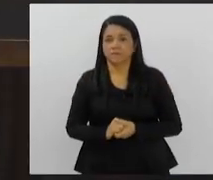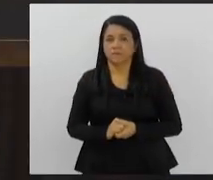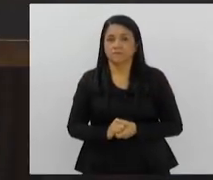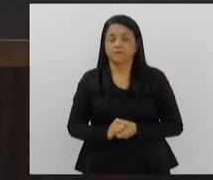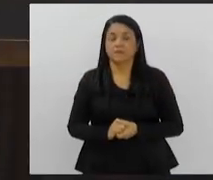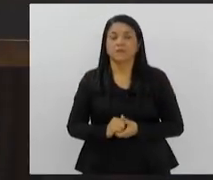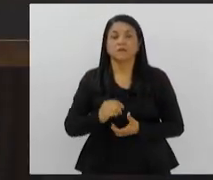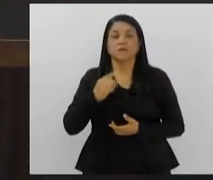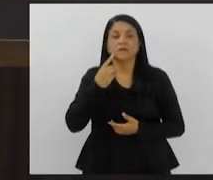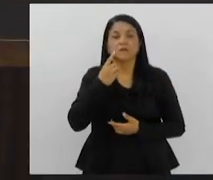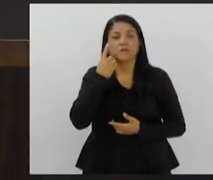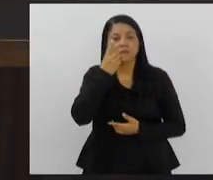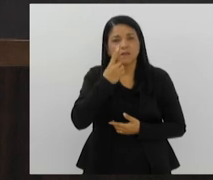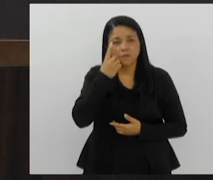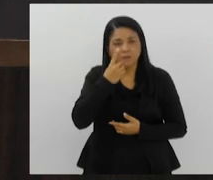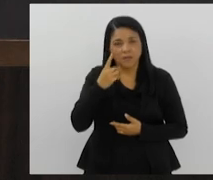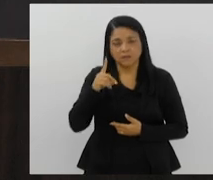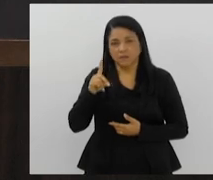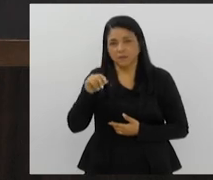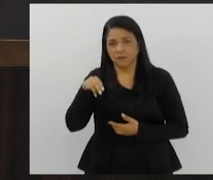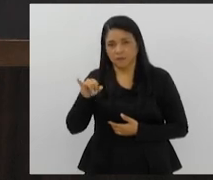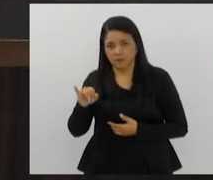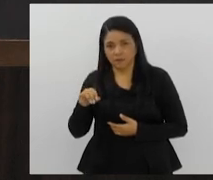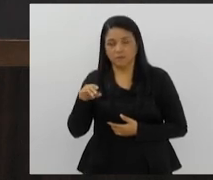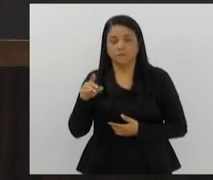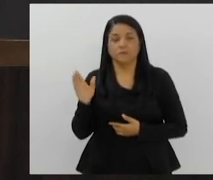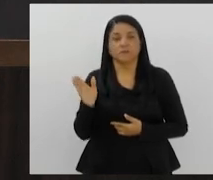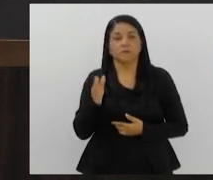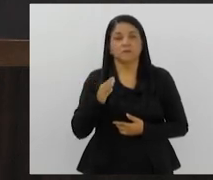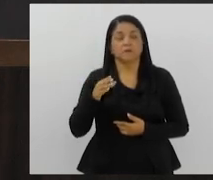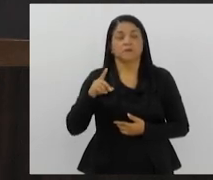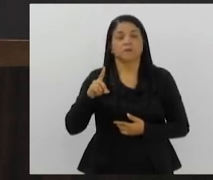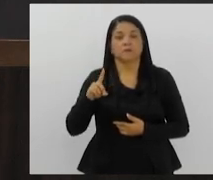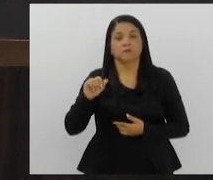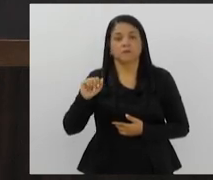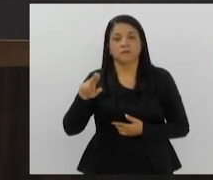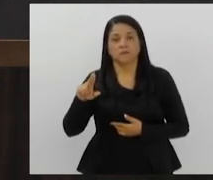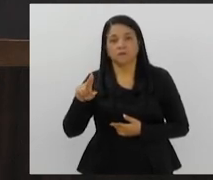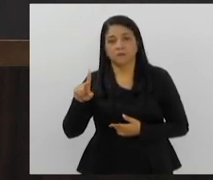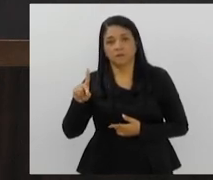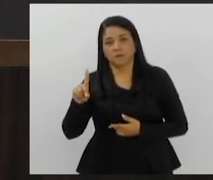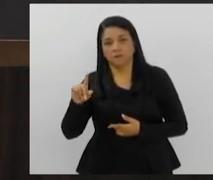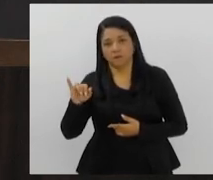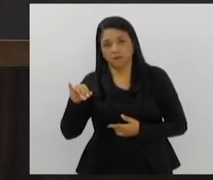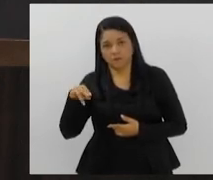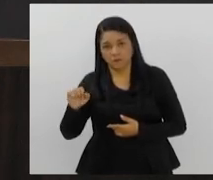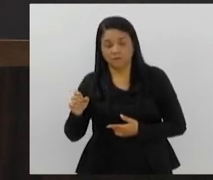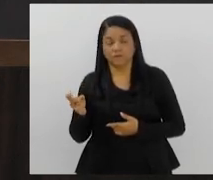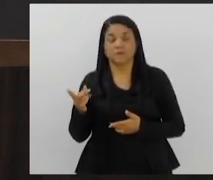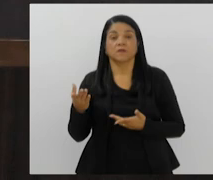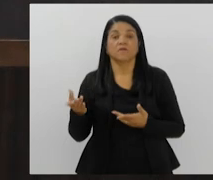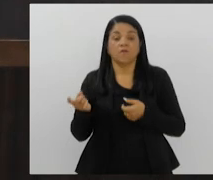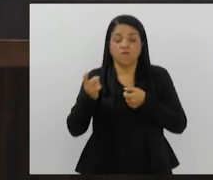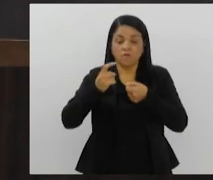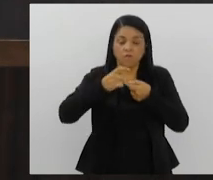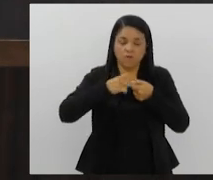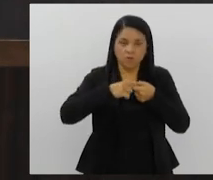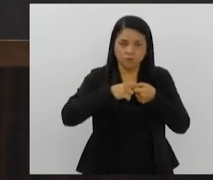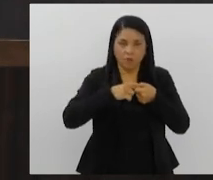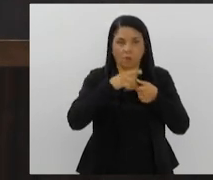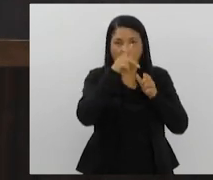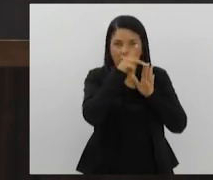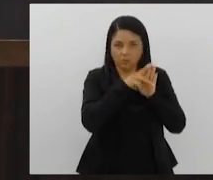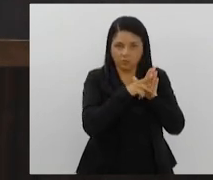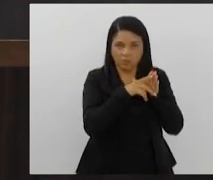Deputada Dani, as duas Dani, Dani Balbi e Dani Monteiro, nós iremos remeter novamente a CCJ para uma melhor análise. Então,